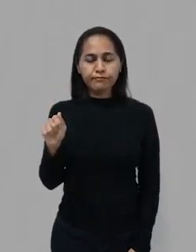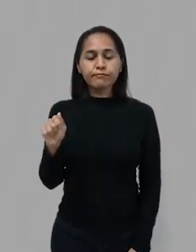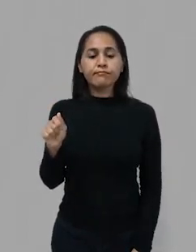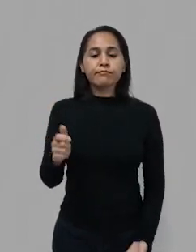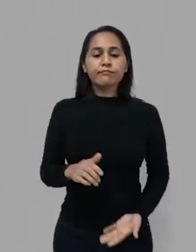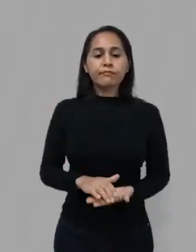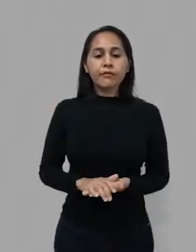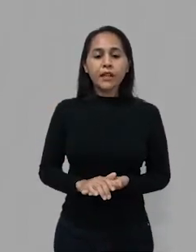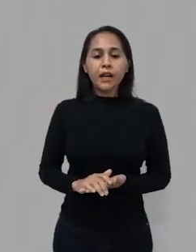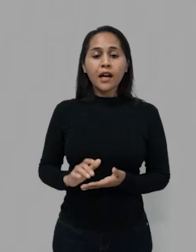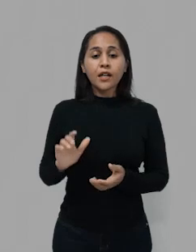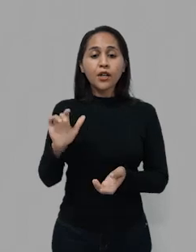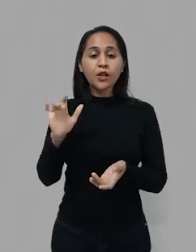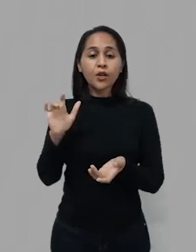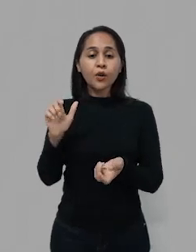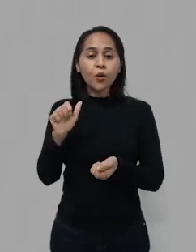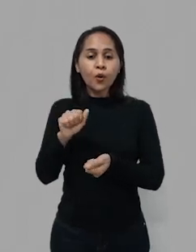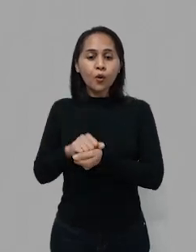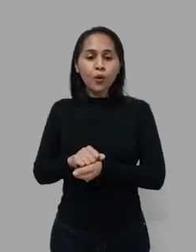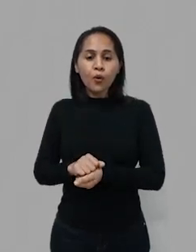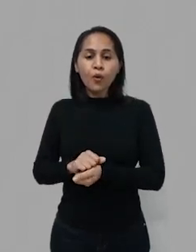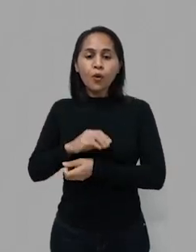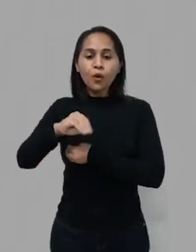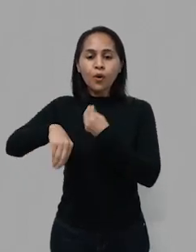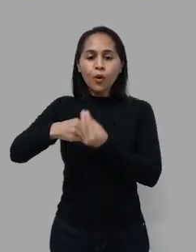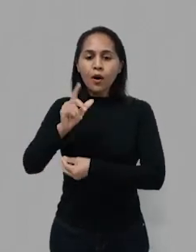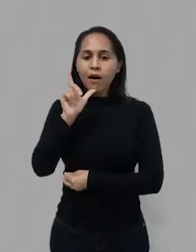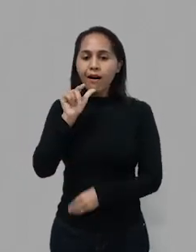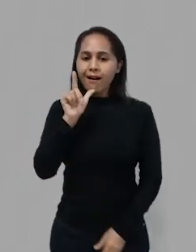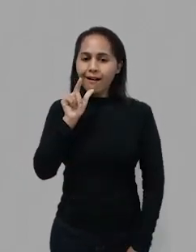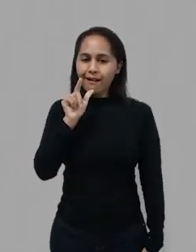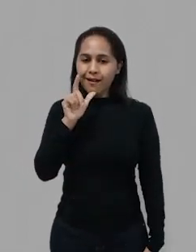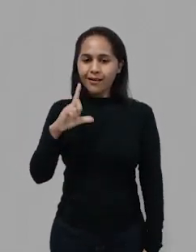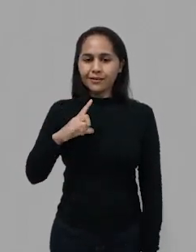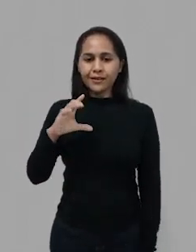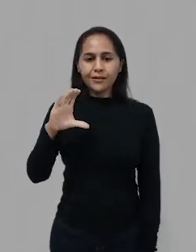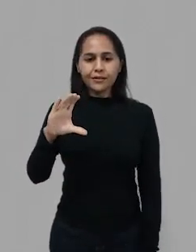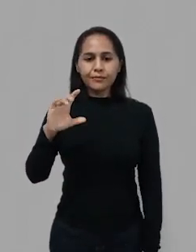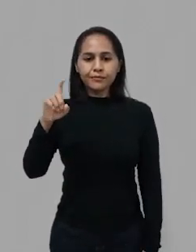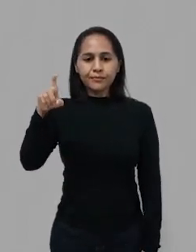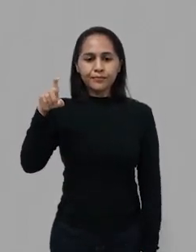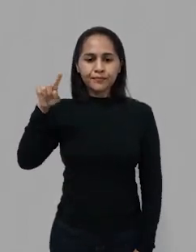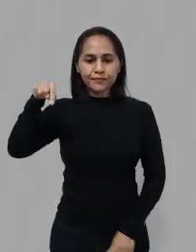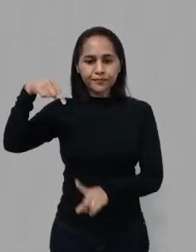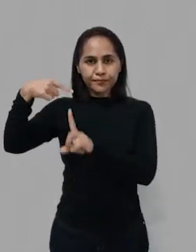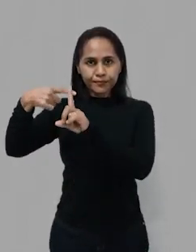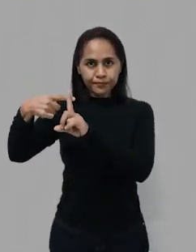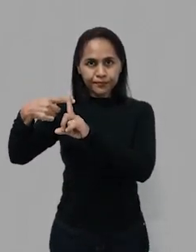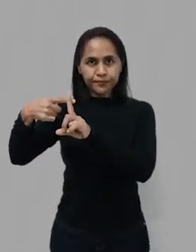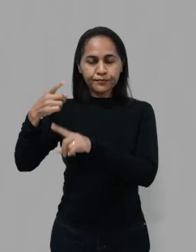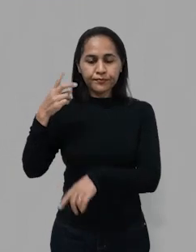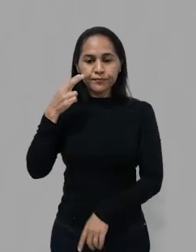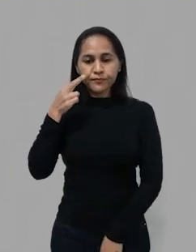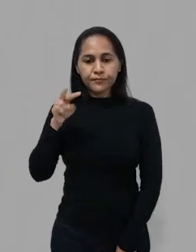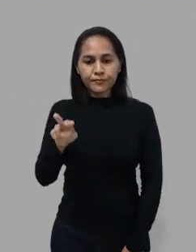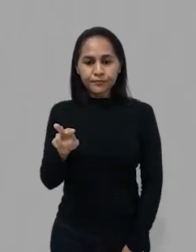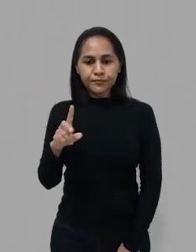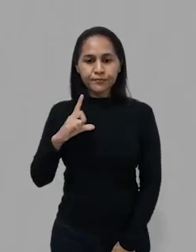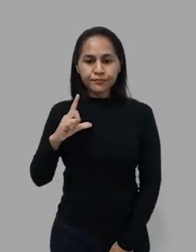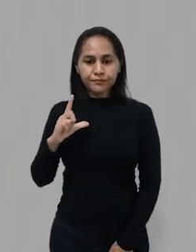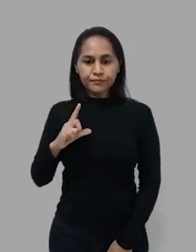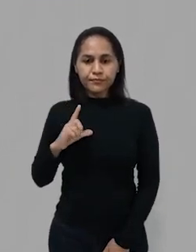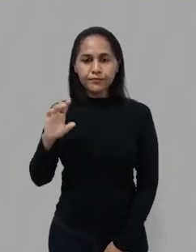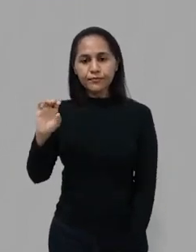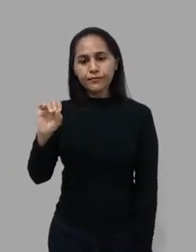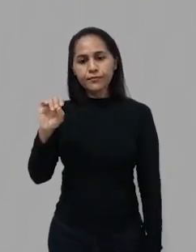C+, e ânion, único ânion, o OH-. Show de bola? E